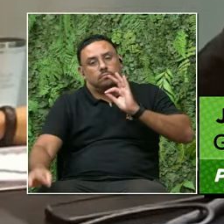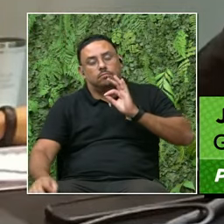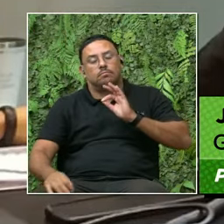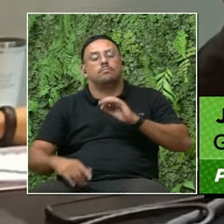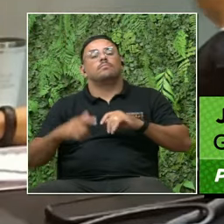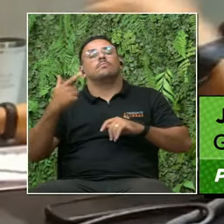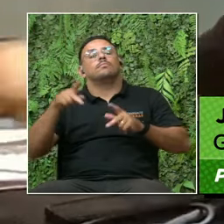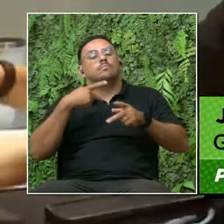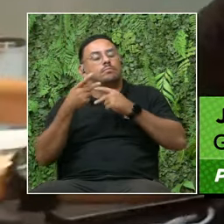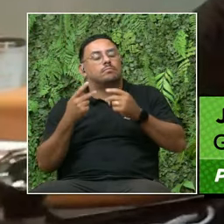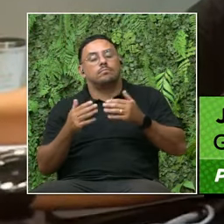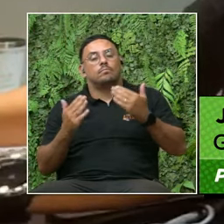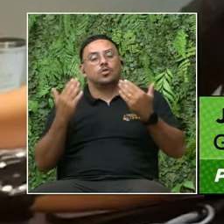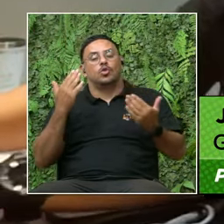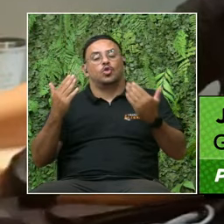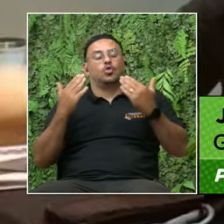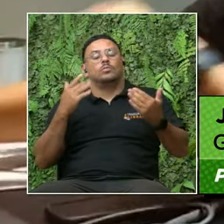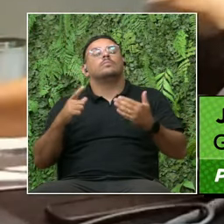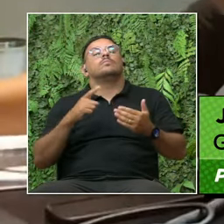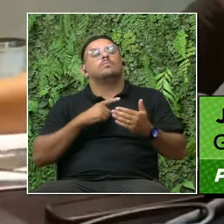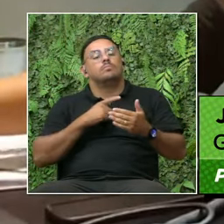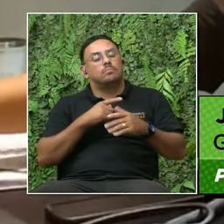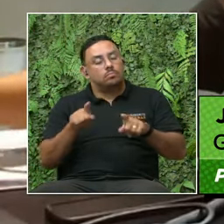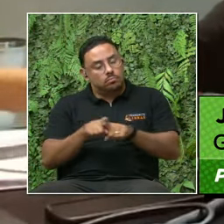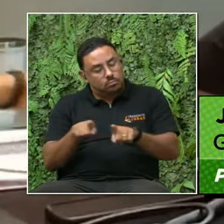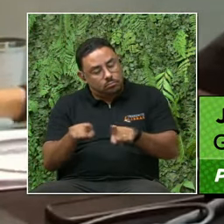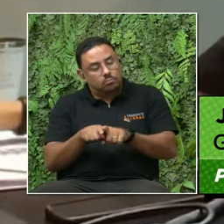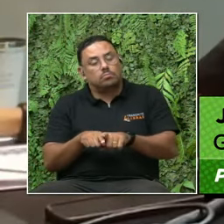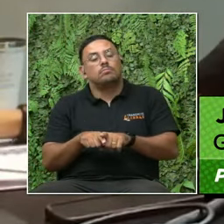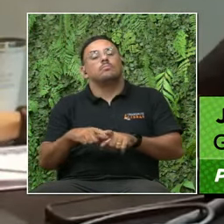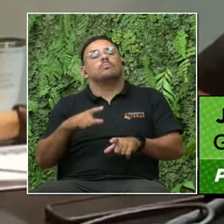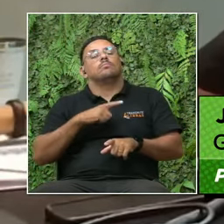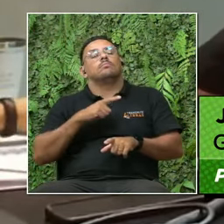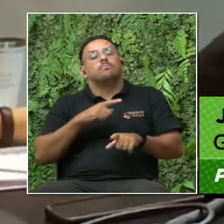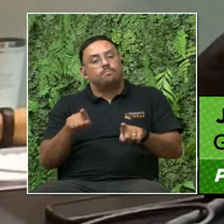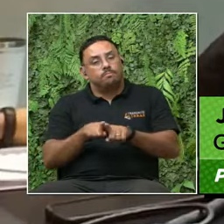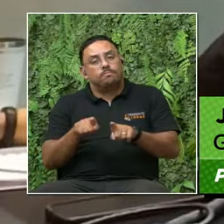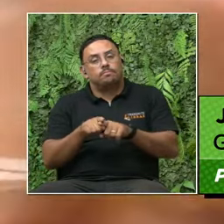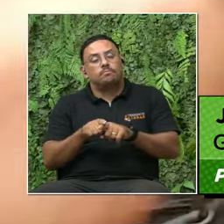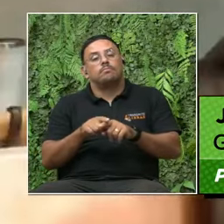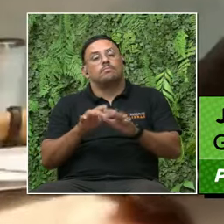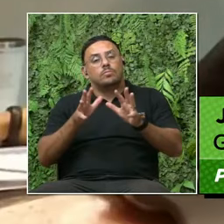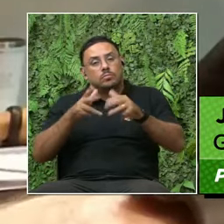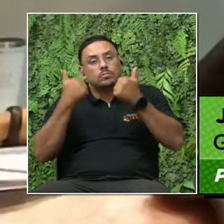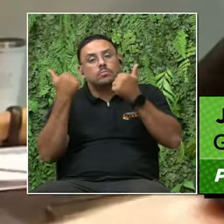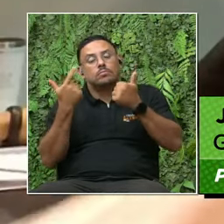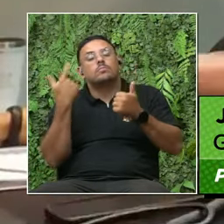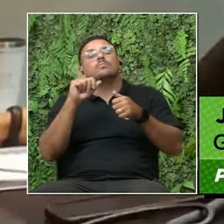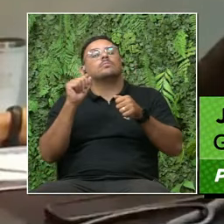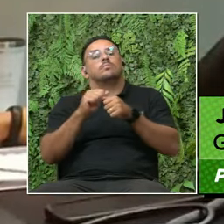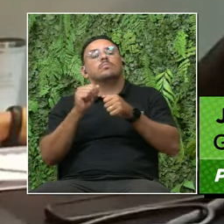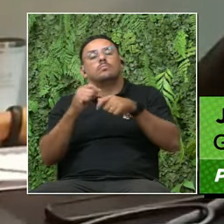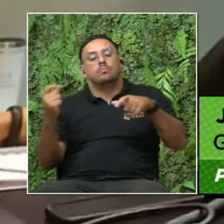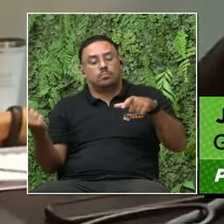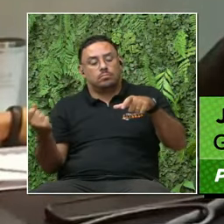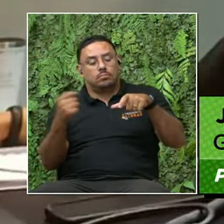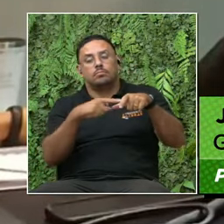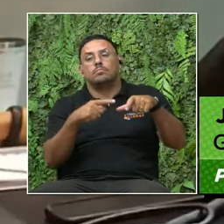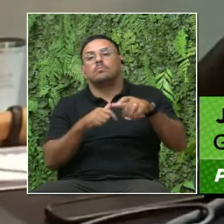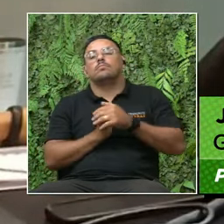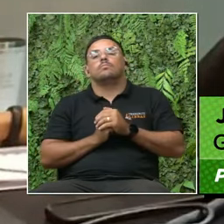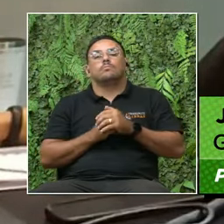e eu mais uma vez digo não quero comparar o escarpa tem também tem também essa qualidade e sabe fazer gol o a hoje ele deu uma